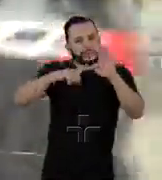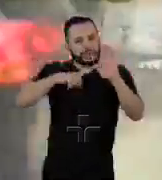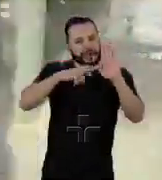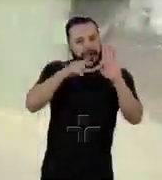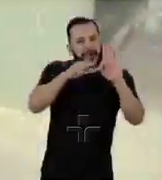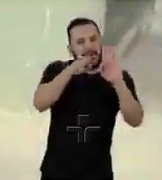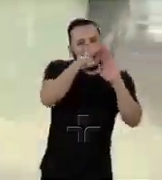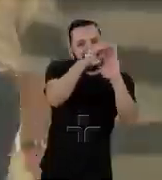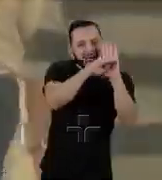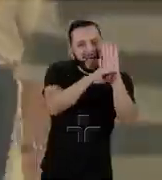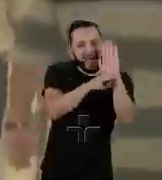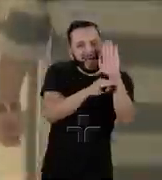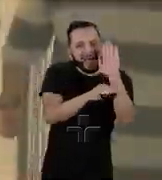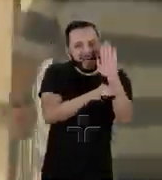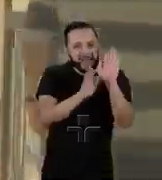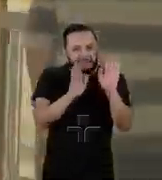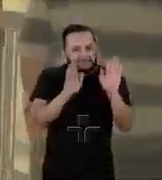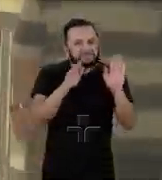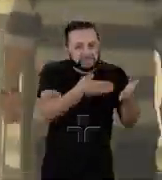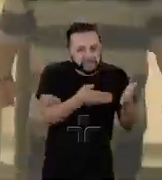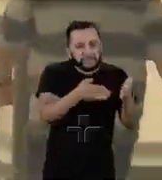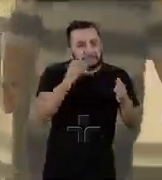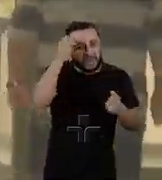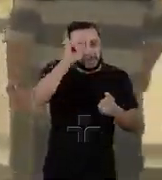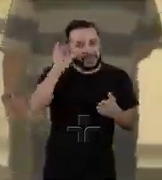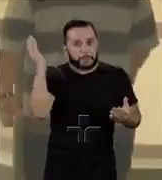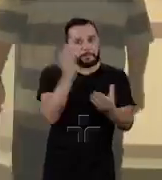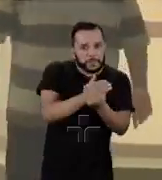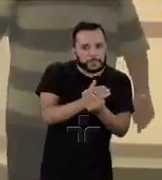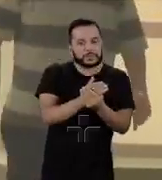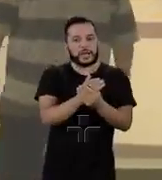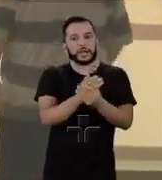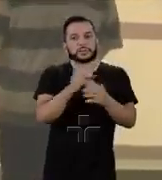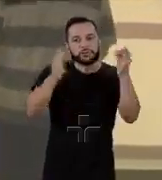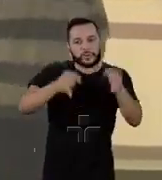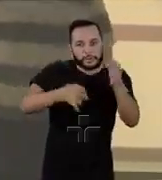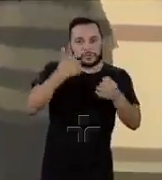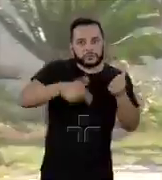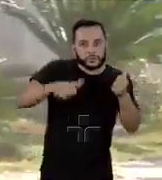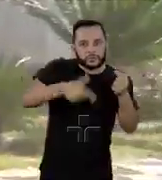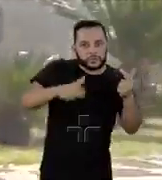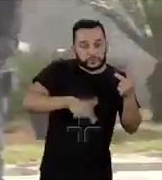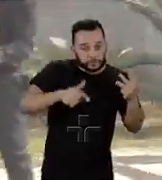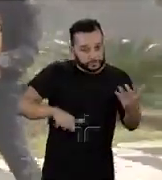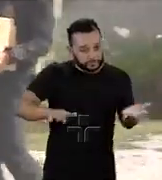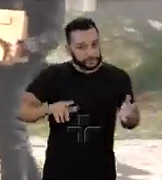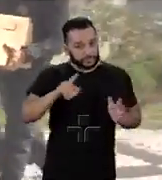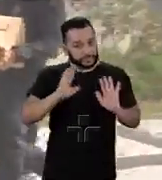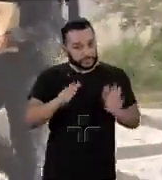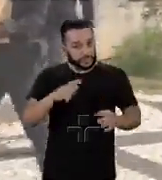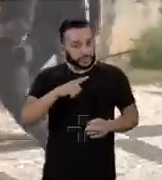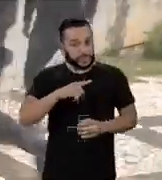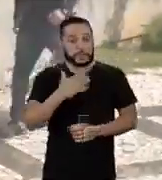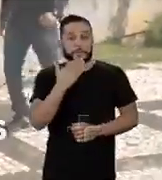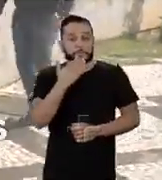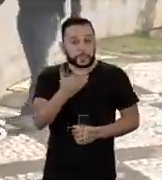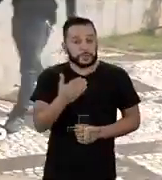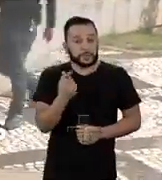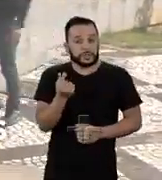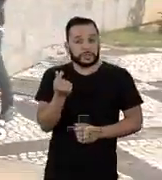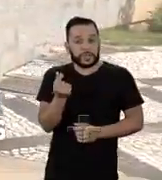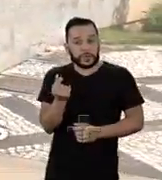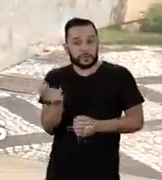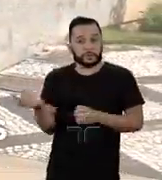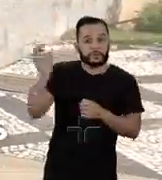São 49 fases e muitos desdobramentos na maior ação de combate à corrupção do país. Os pedidos de devolução de dinheiro passam